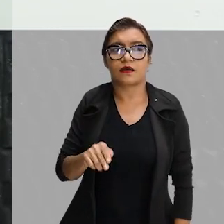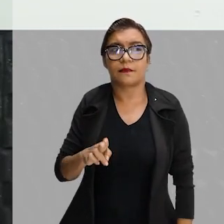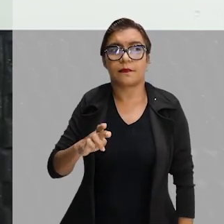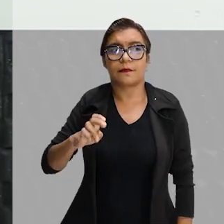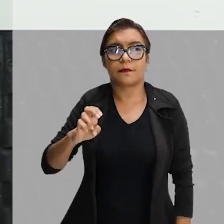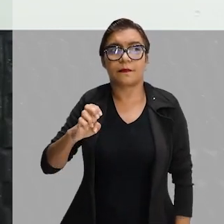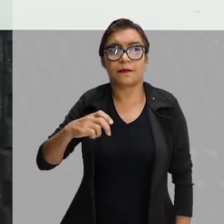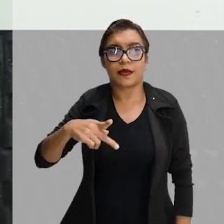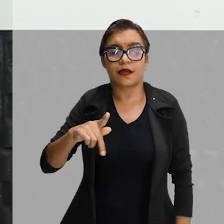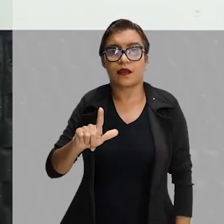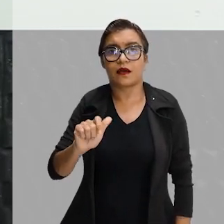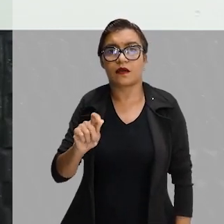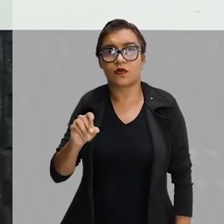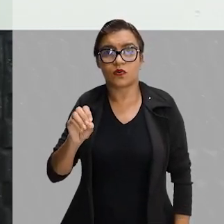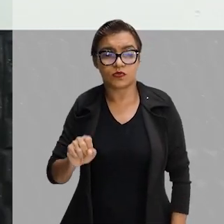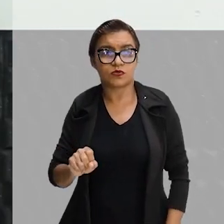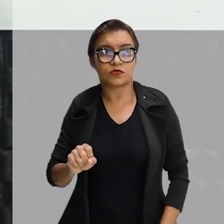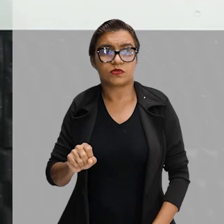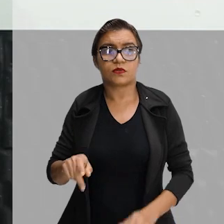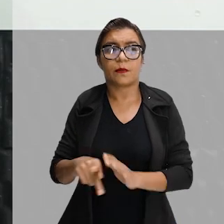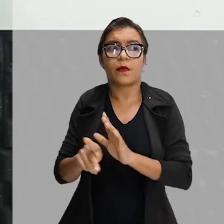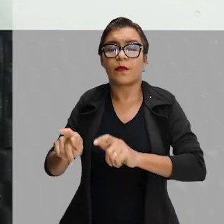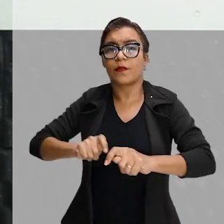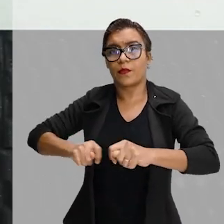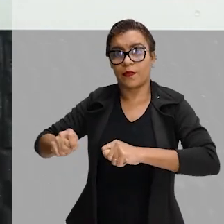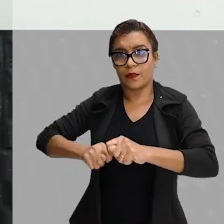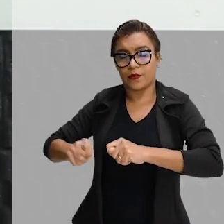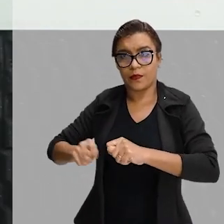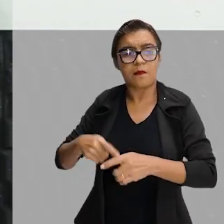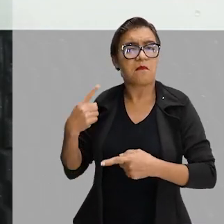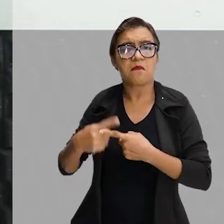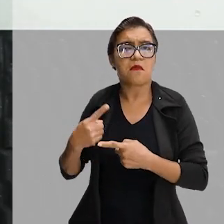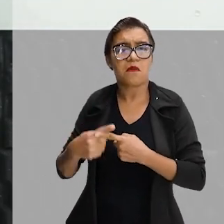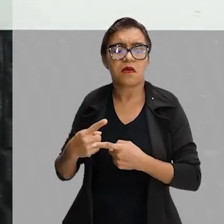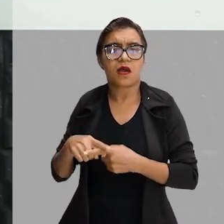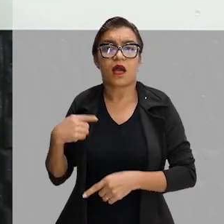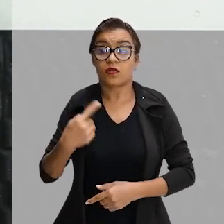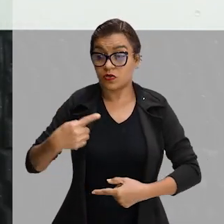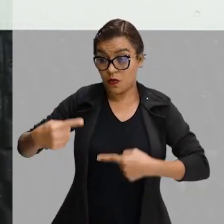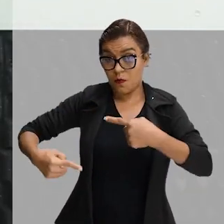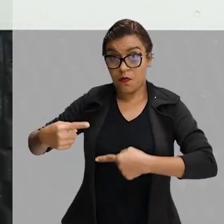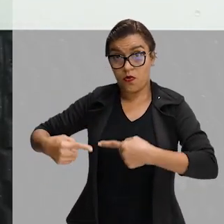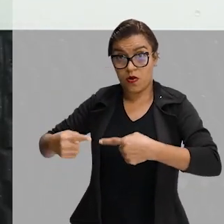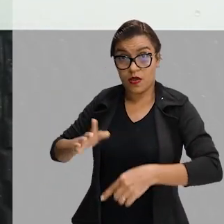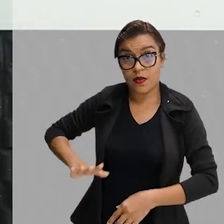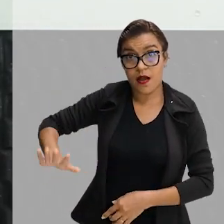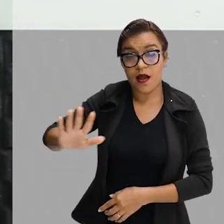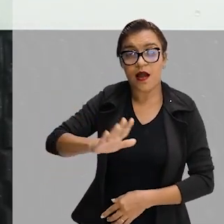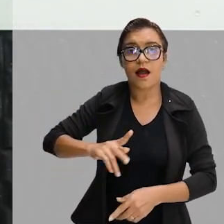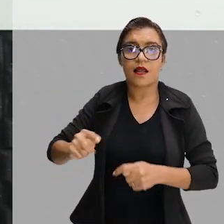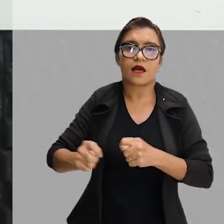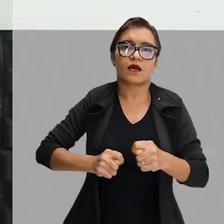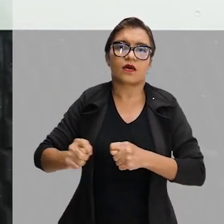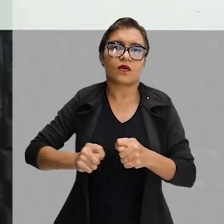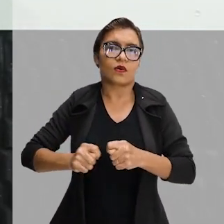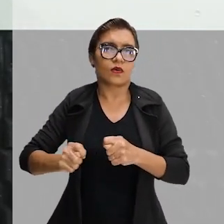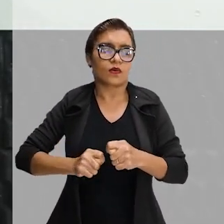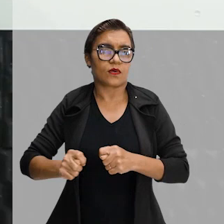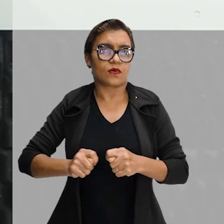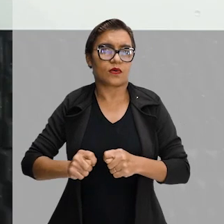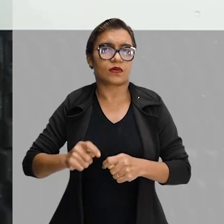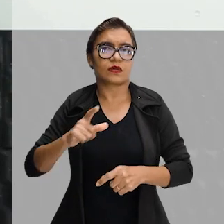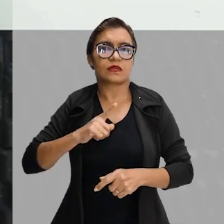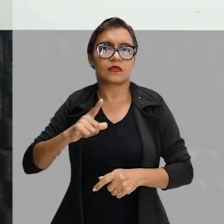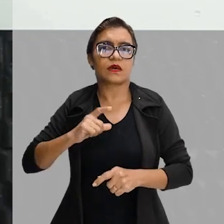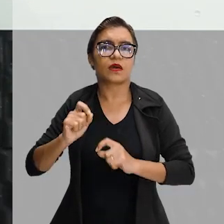econômicos. Por que arquipélagos econômicos? Porque a nossa política econômica foi pautada na agroexportação a partir